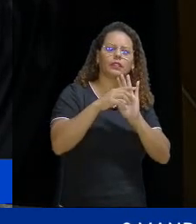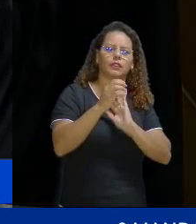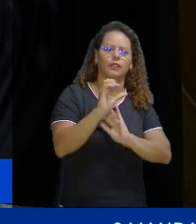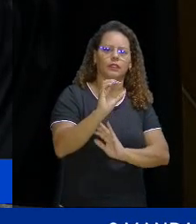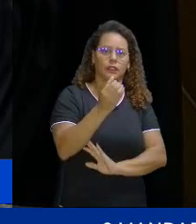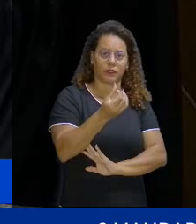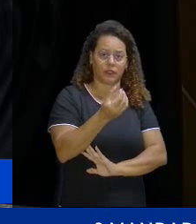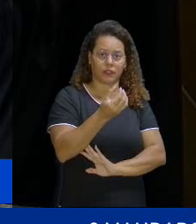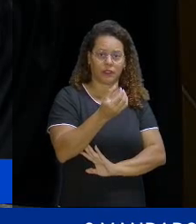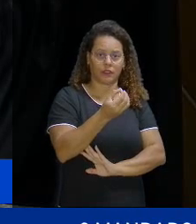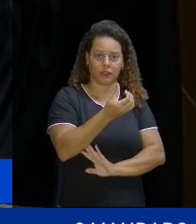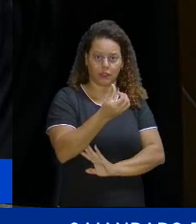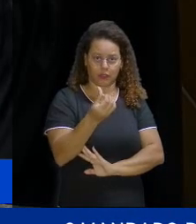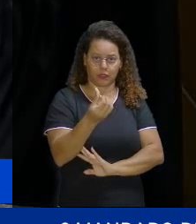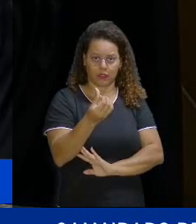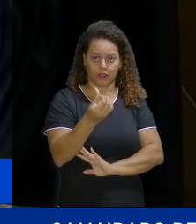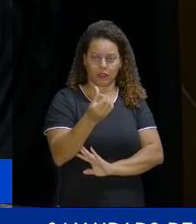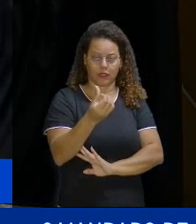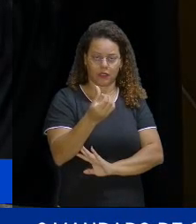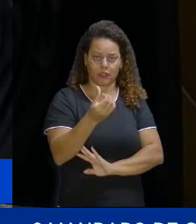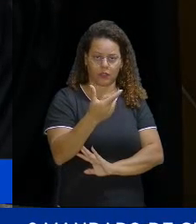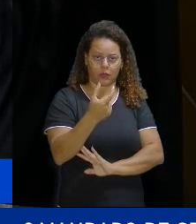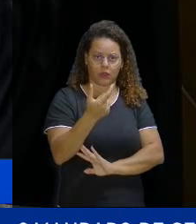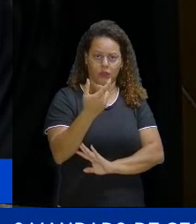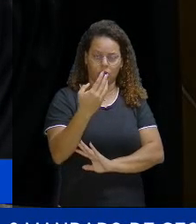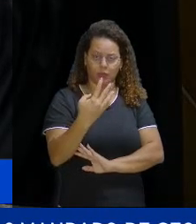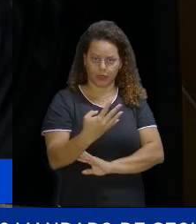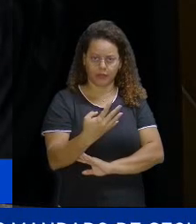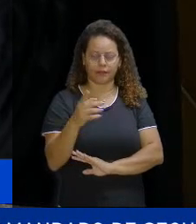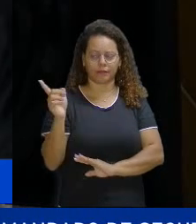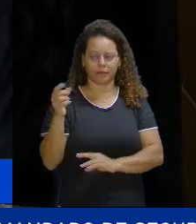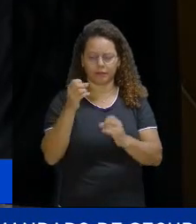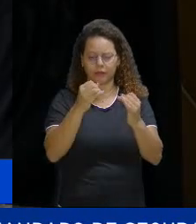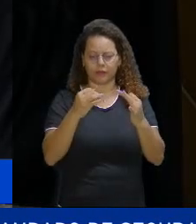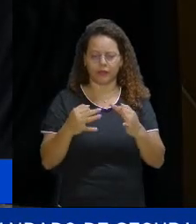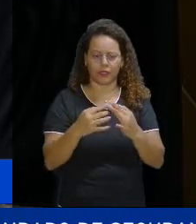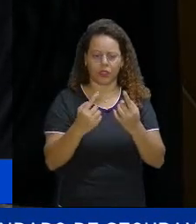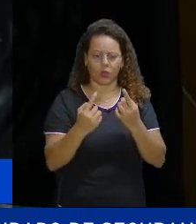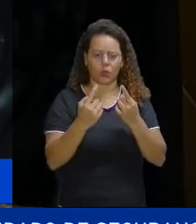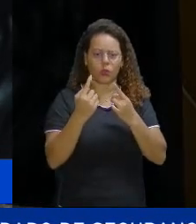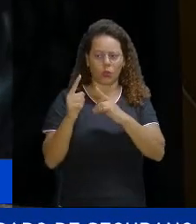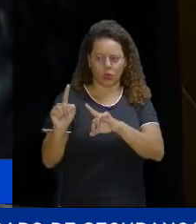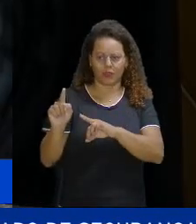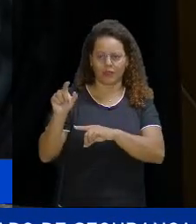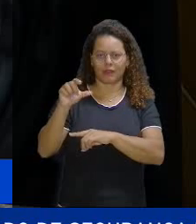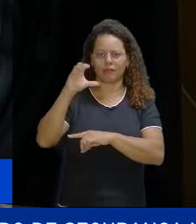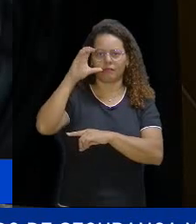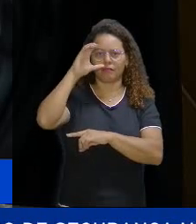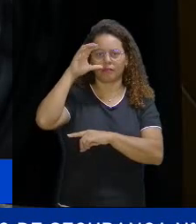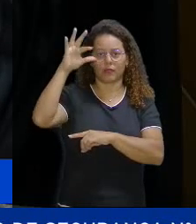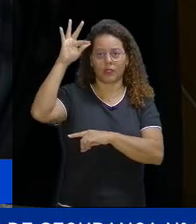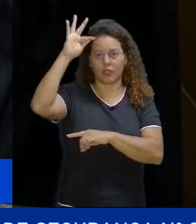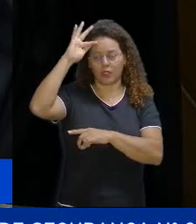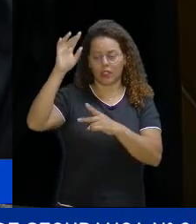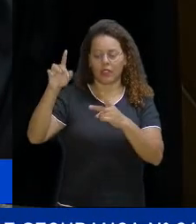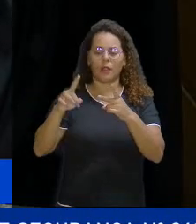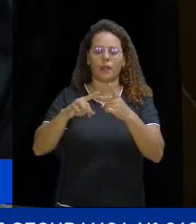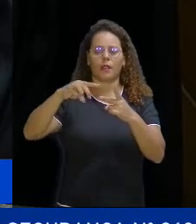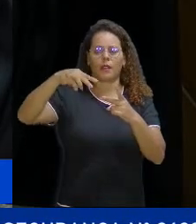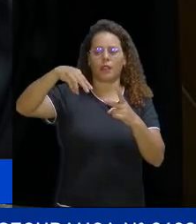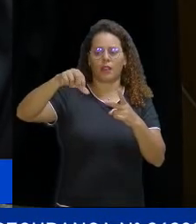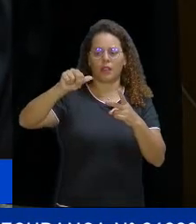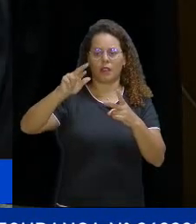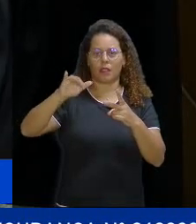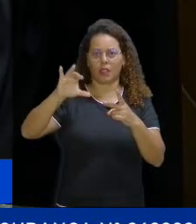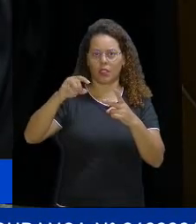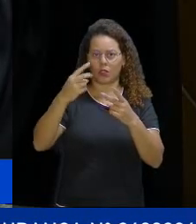06-00006-91.2025. Origem: Macapá/P. Relator: juiz Normand de Souza. Que movem contra Antônio Furlan e Mário Rocha Neto.